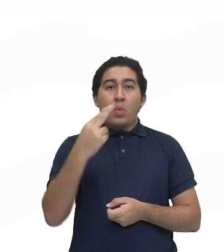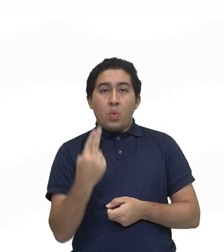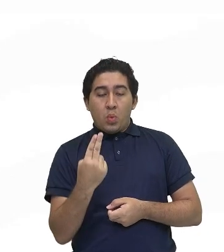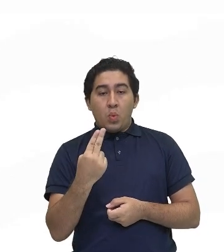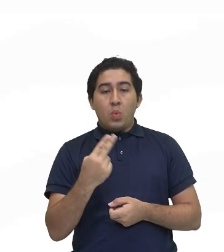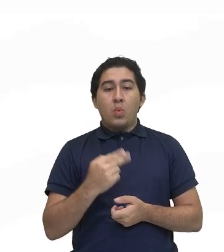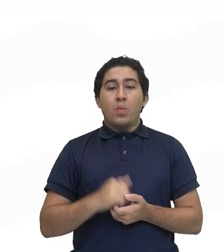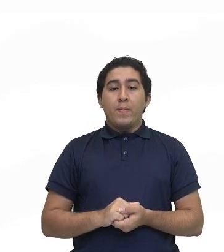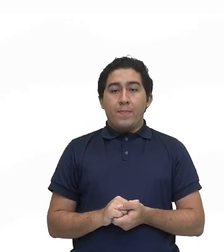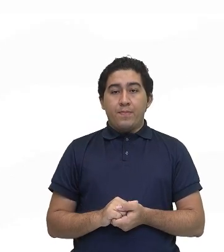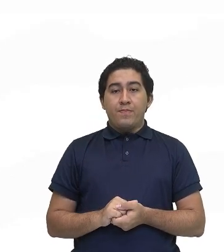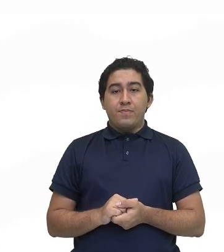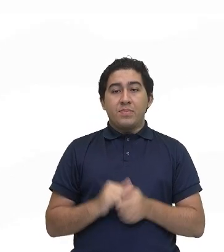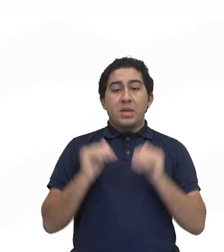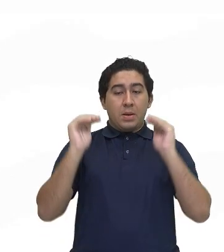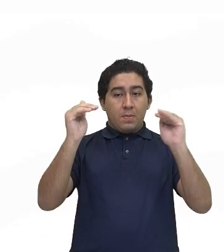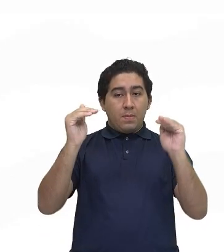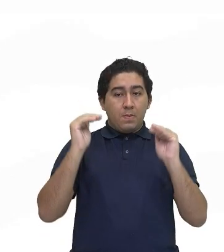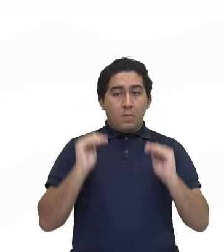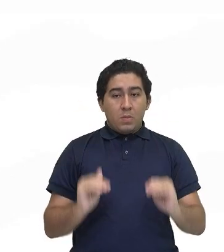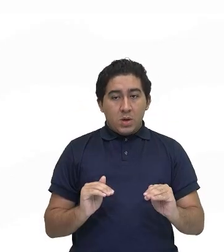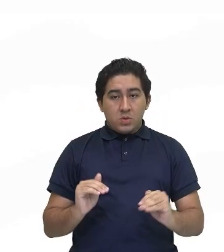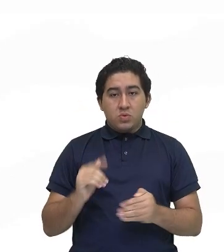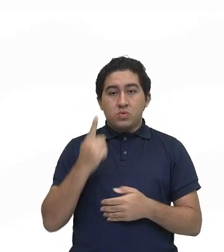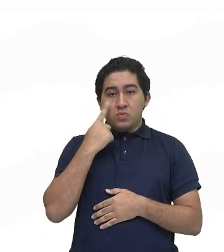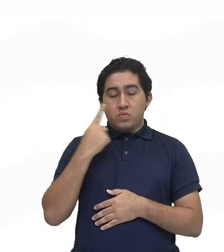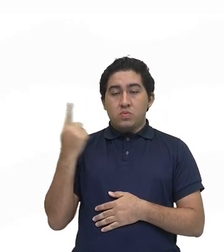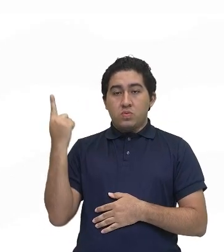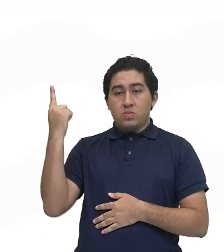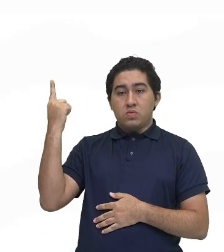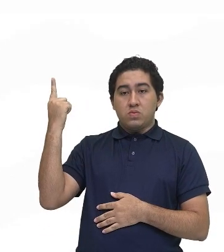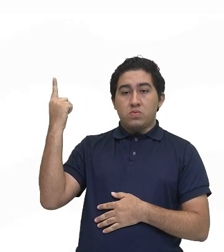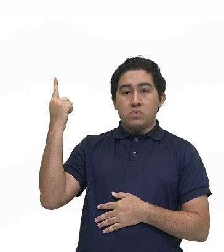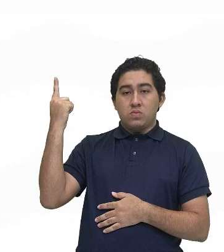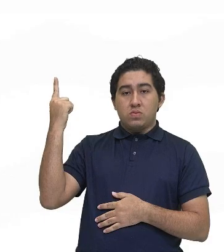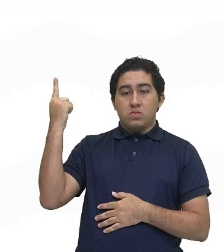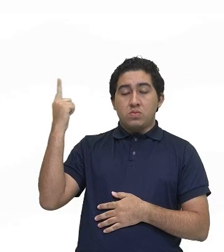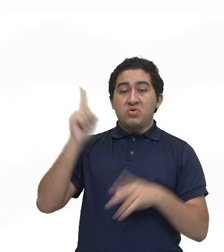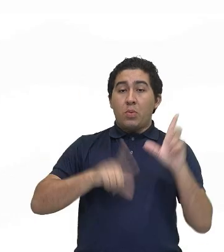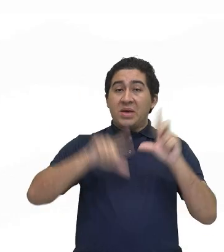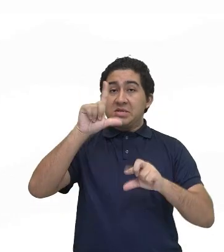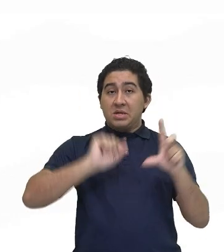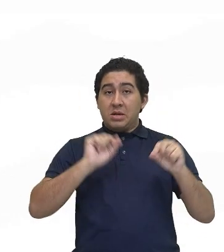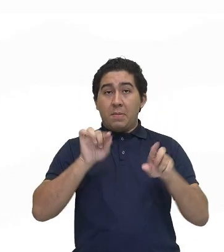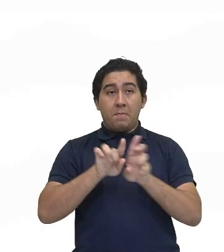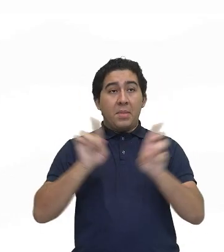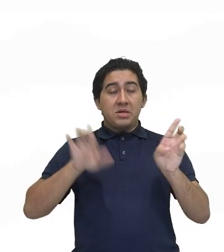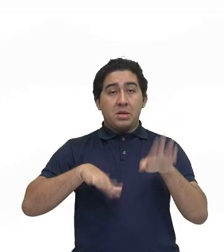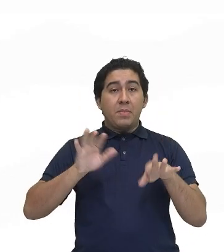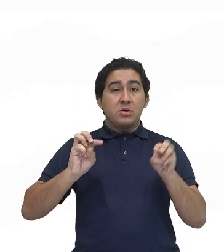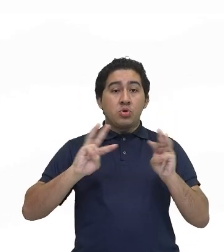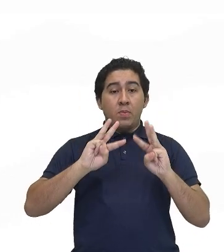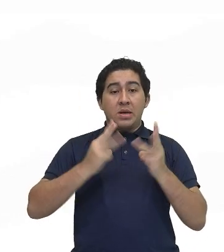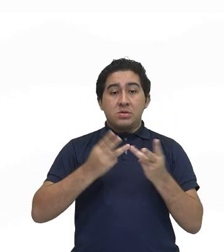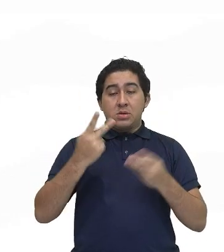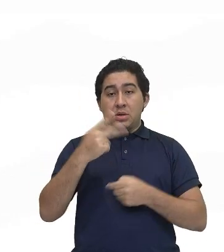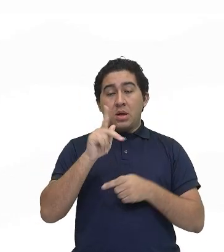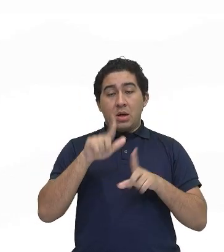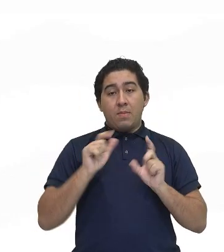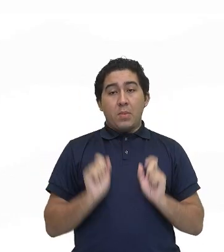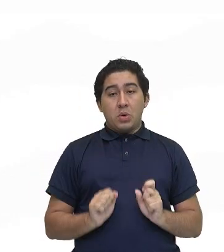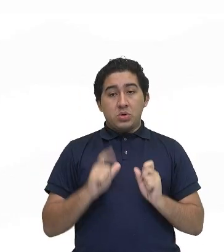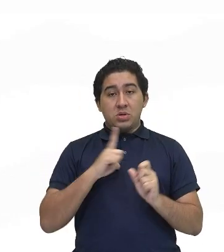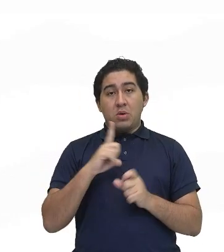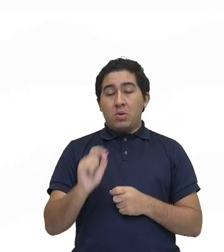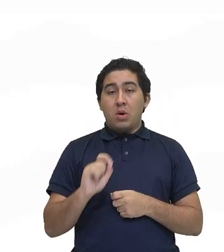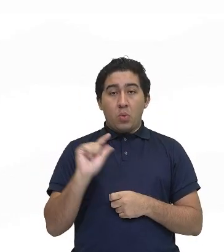vindo nessa outra etapa, ela é uma estrela, dependendo da sua massa, ela vai virar uma